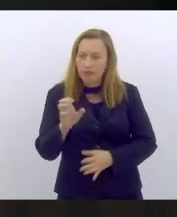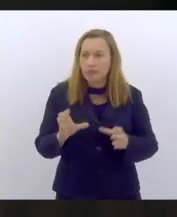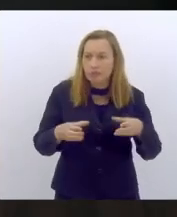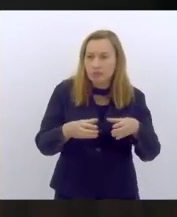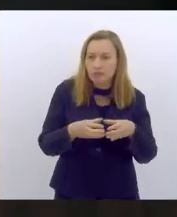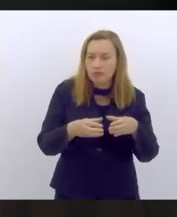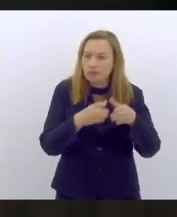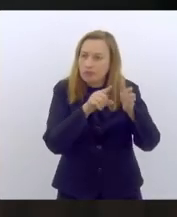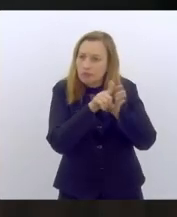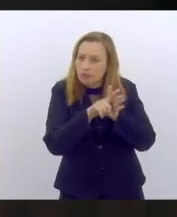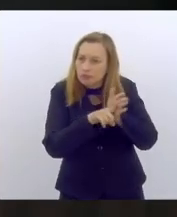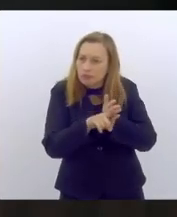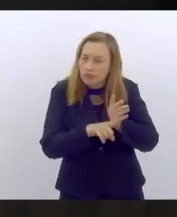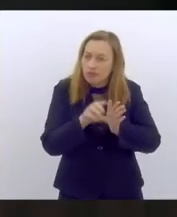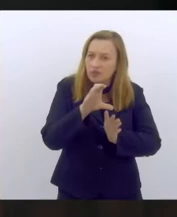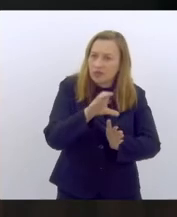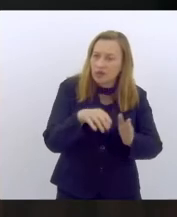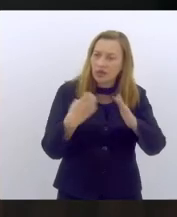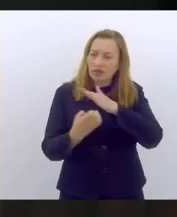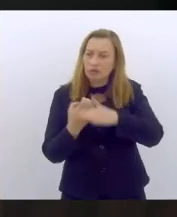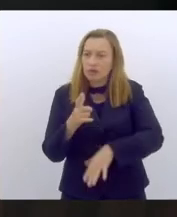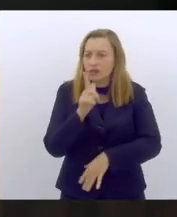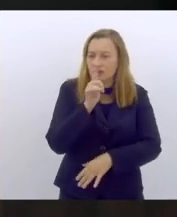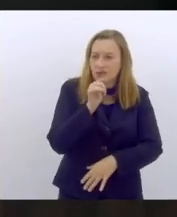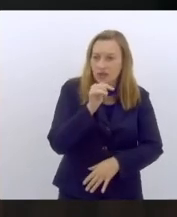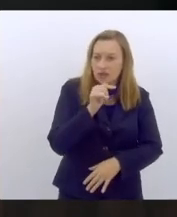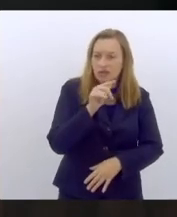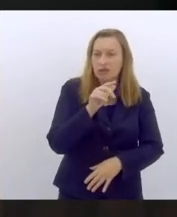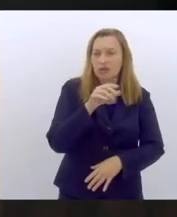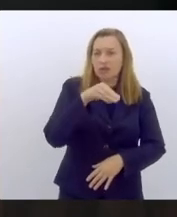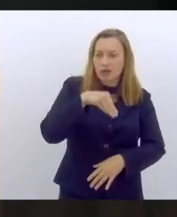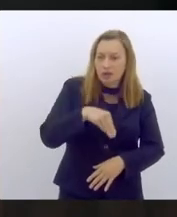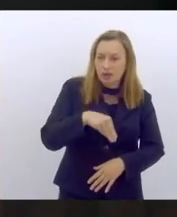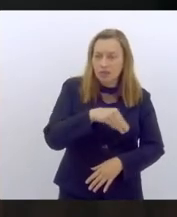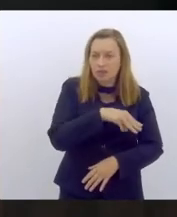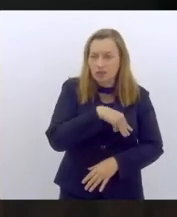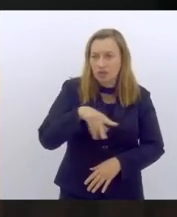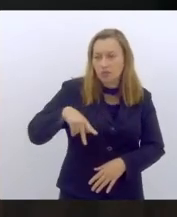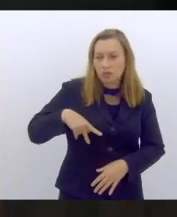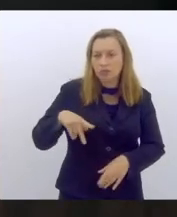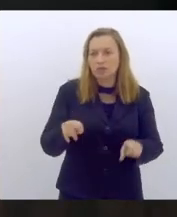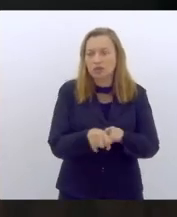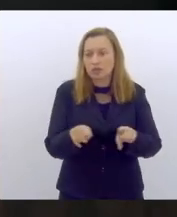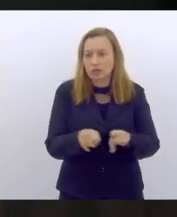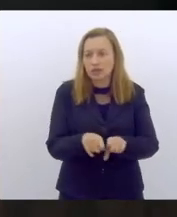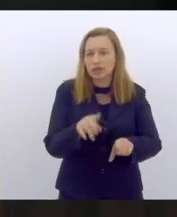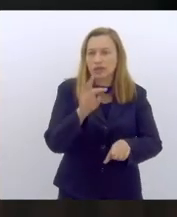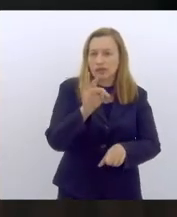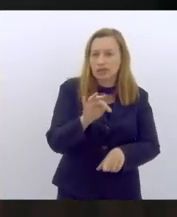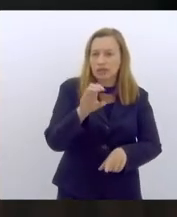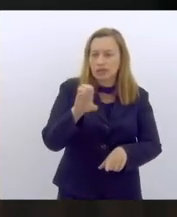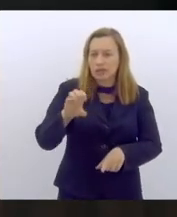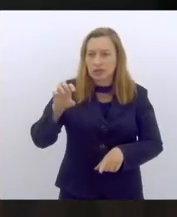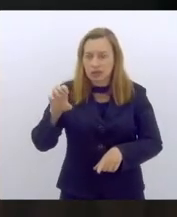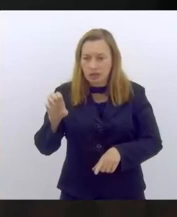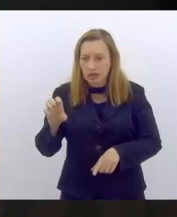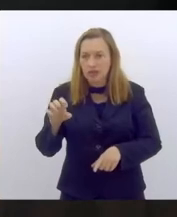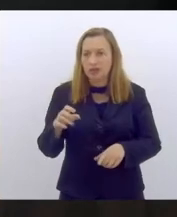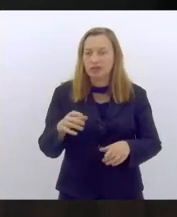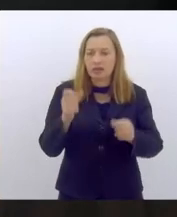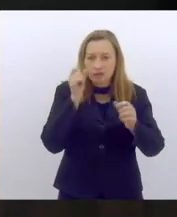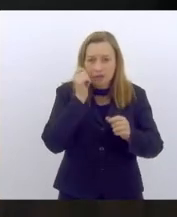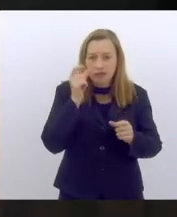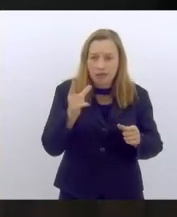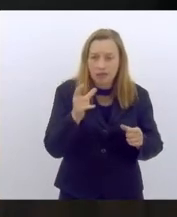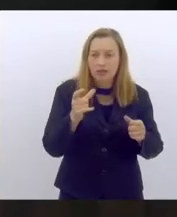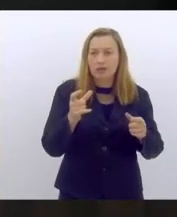grupo que fiscaliza Cedae no Mp no TSE Alerta acende Alerta sobre a